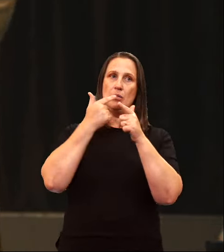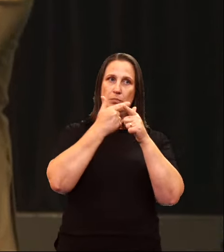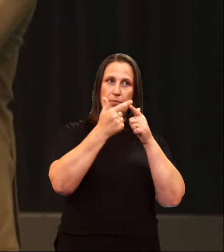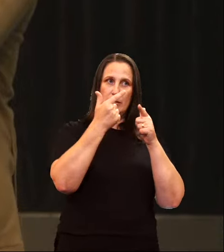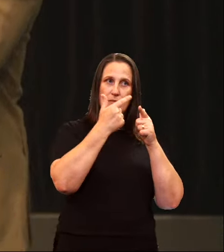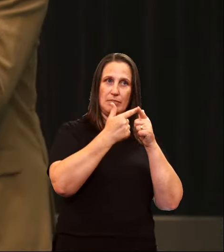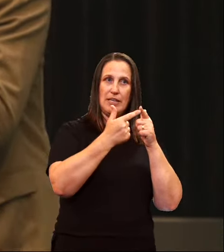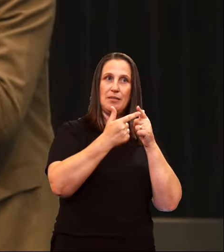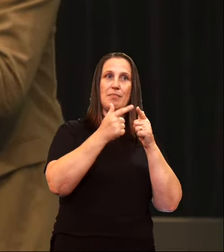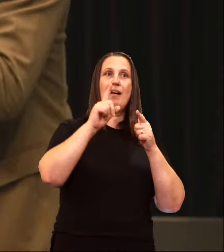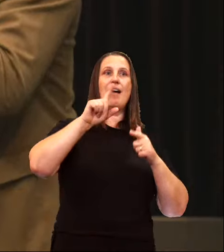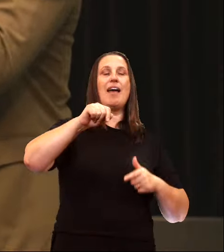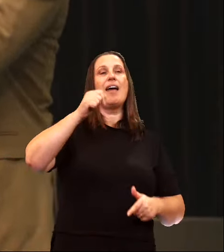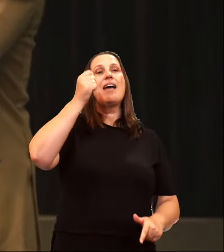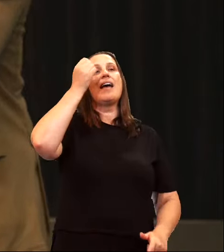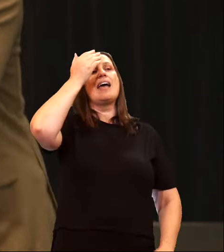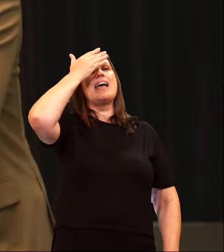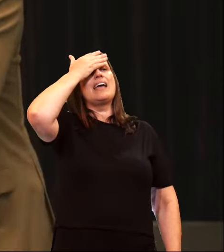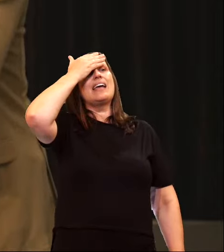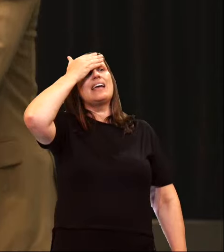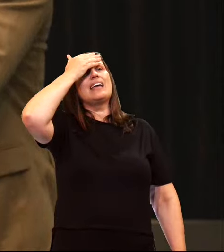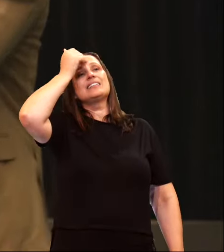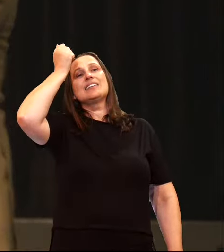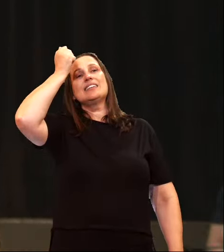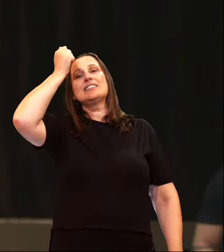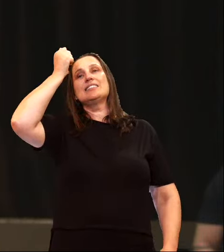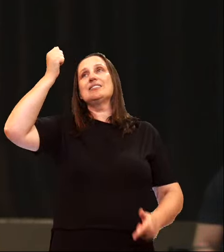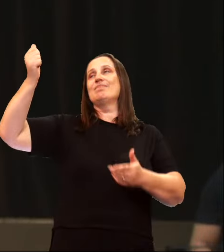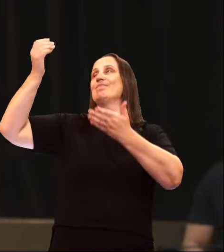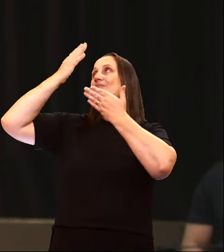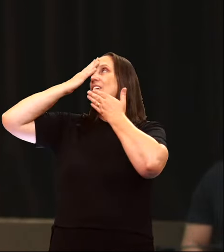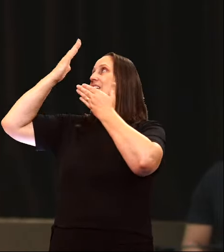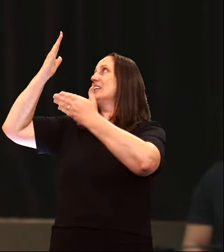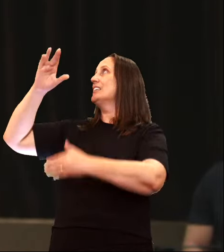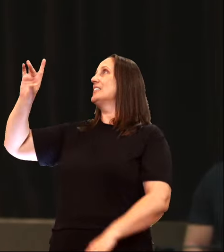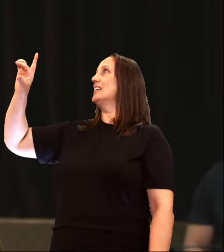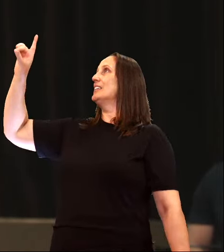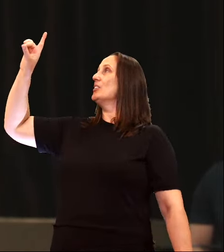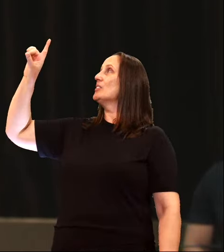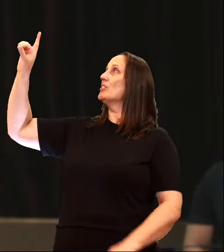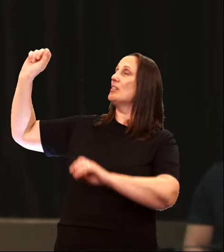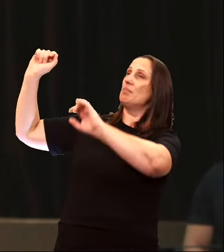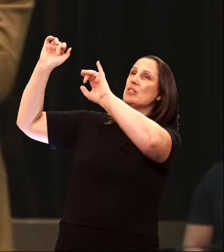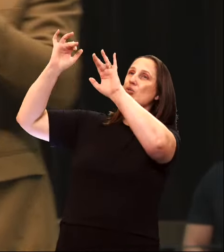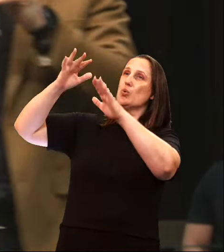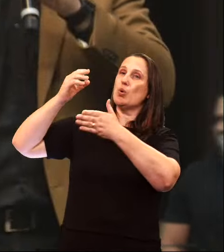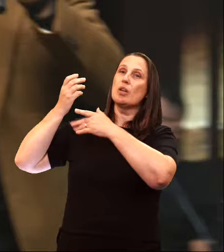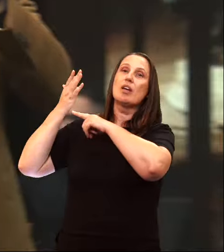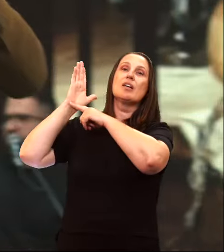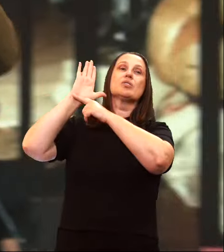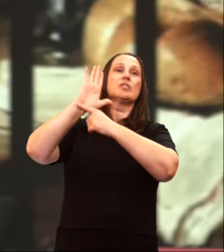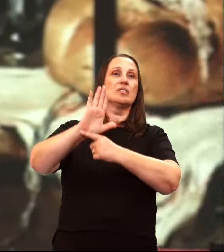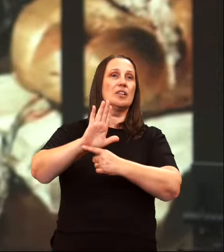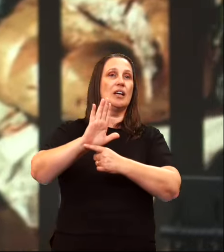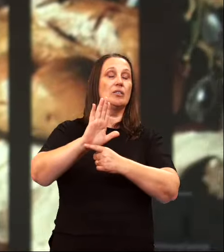deixar de reconhecer que o maná é maná, que Deus me abençoou, que Deus tem me sustentado. Então,